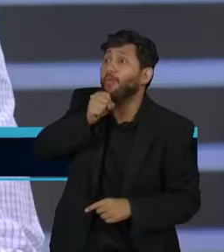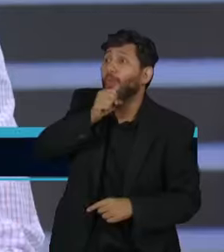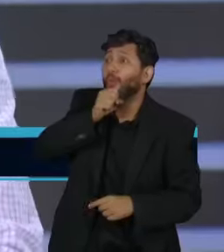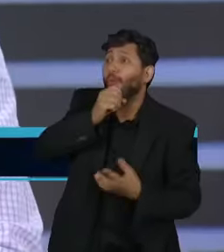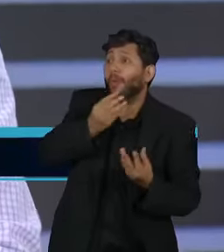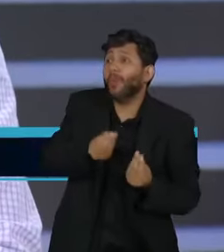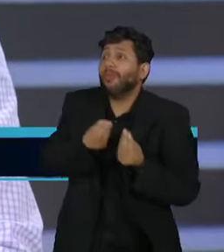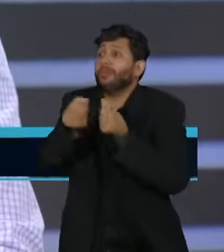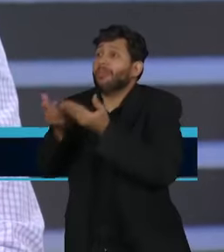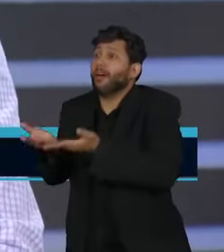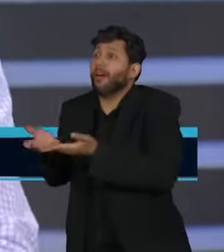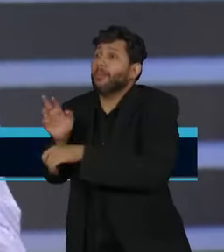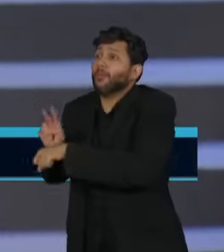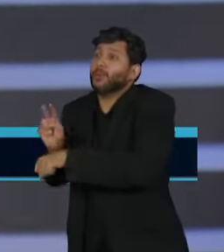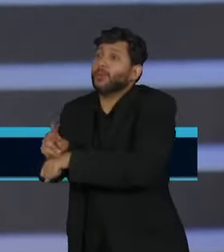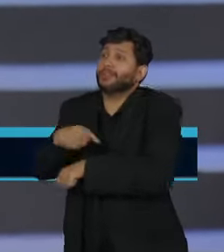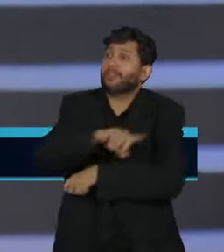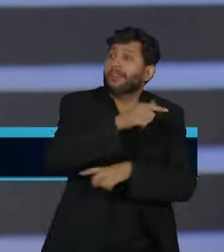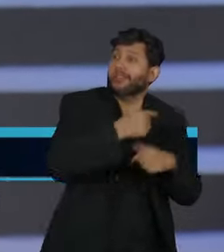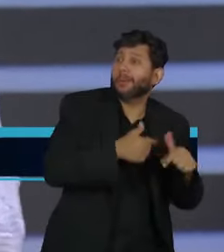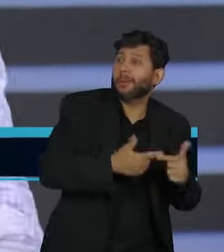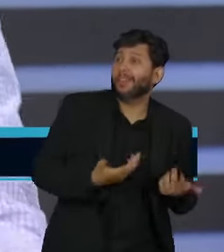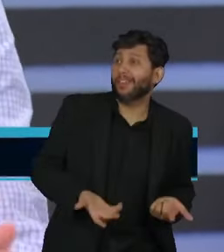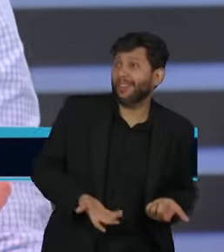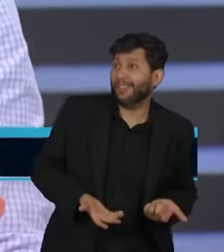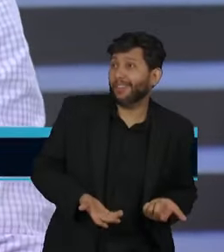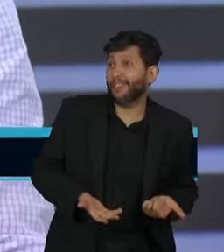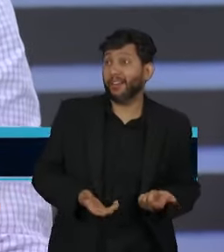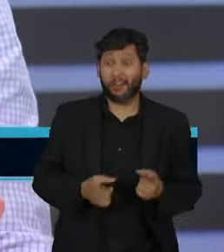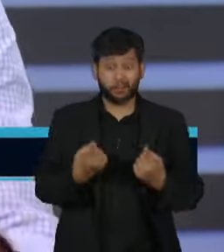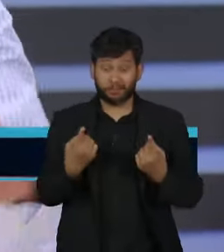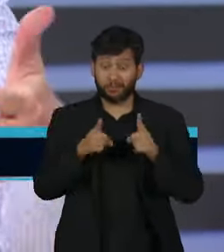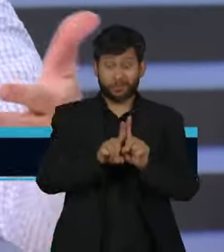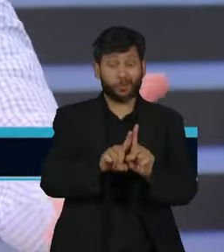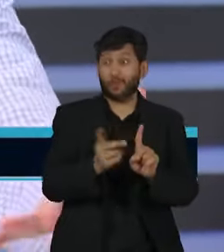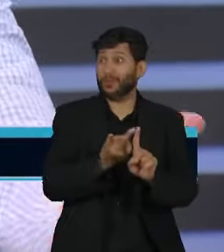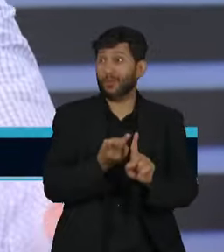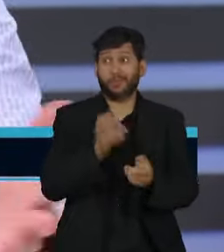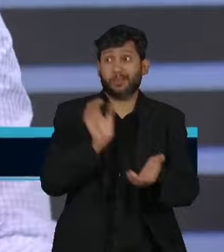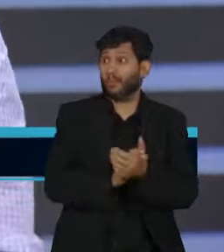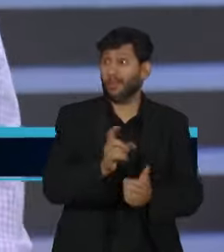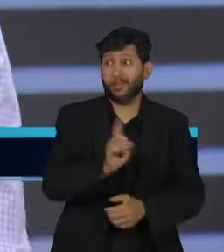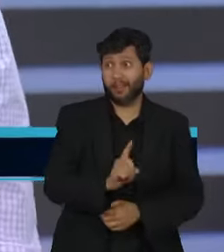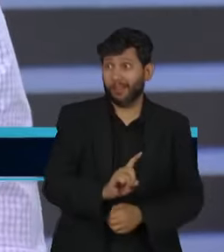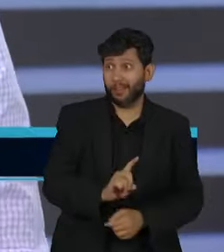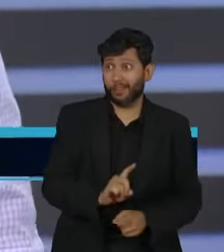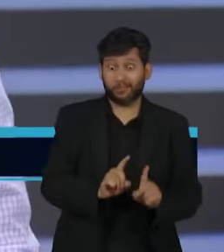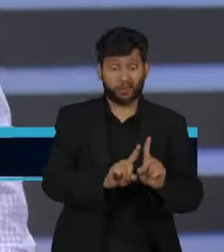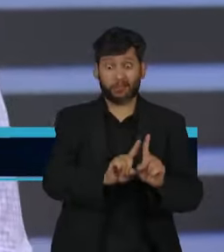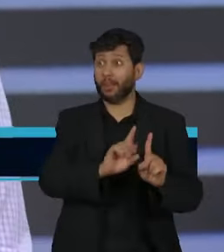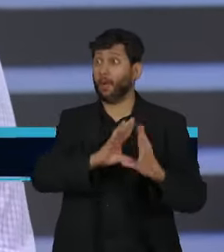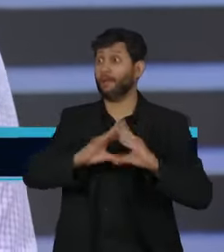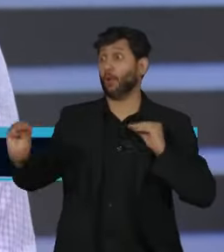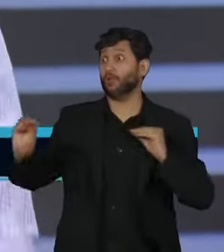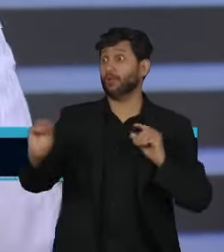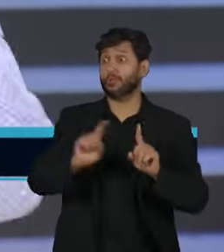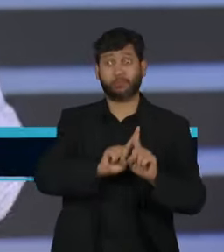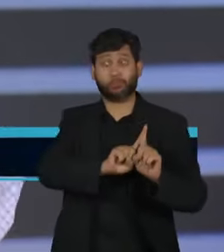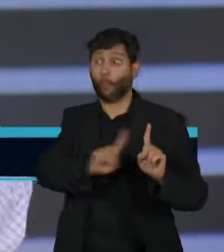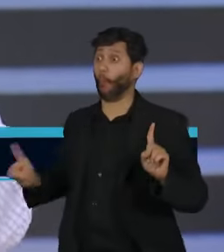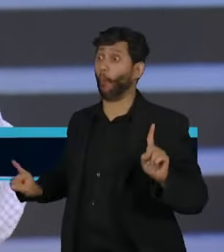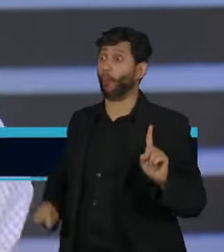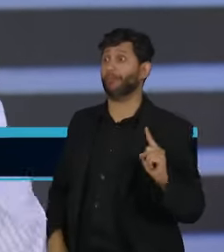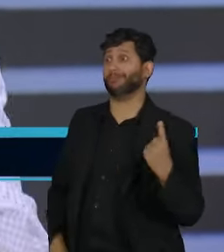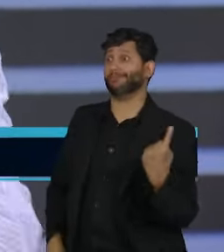ter que ajudar. Muitas vezes não se casam, o pai da criança foge. E